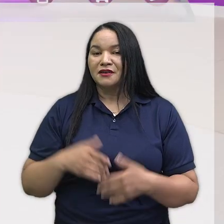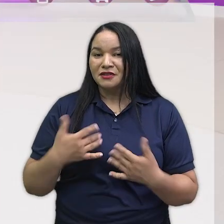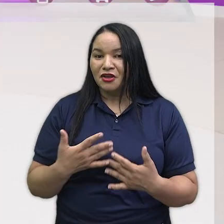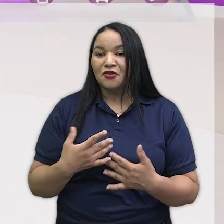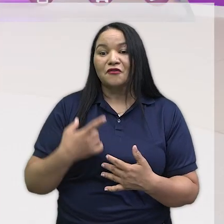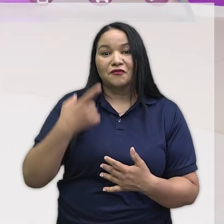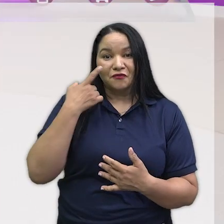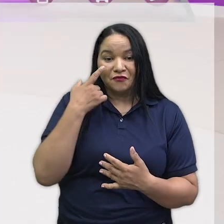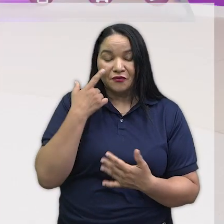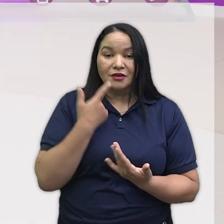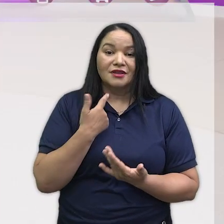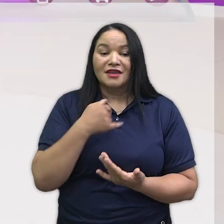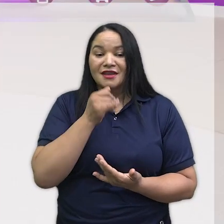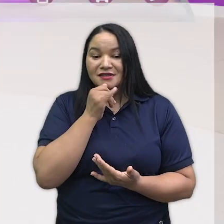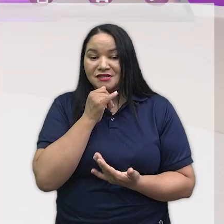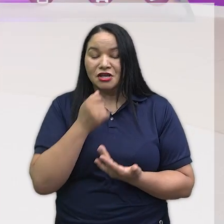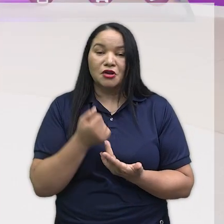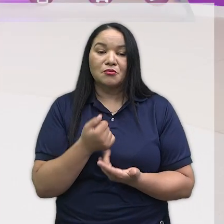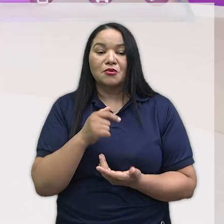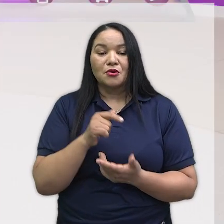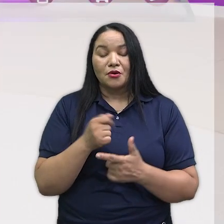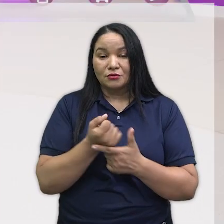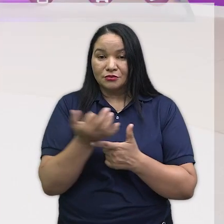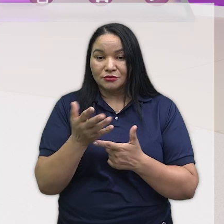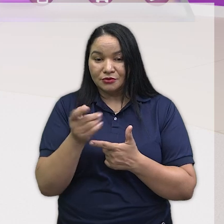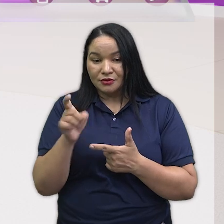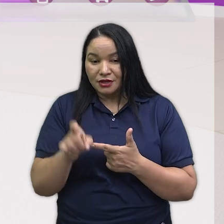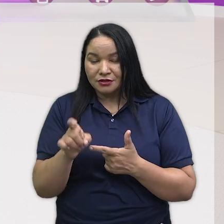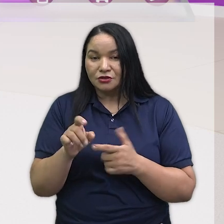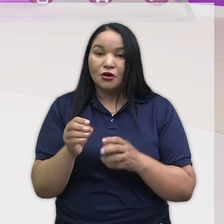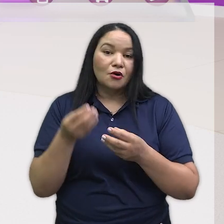Então, vimos aí, não é, exemplos de logaritmos, como se